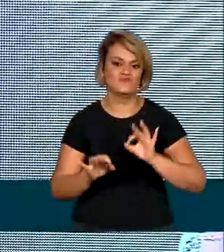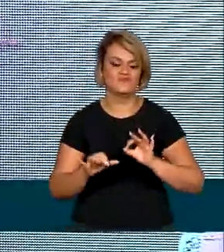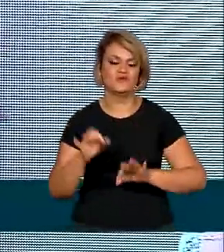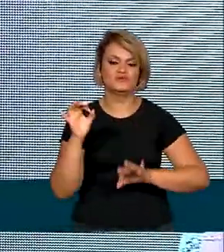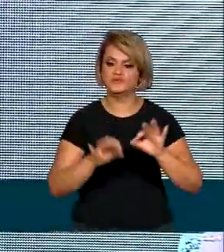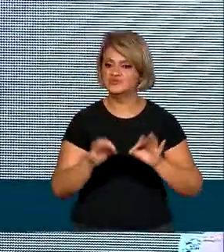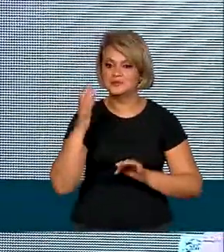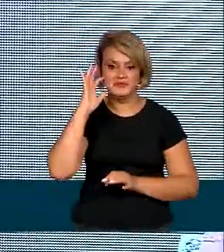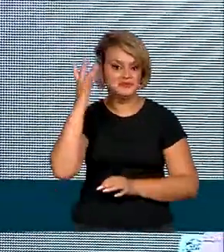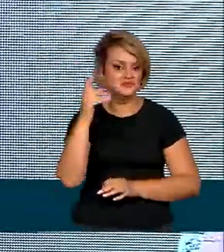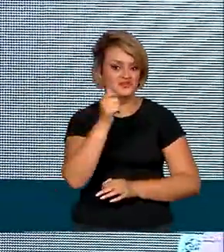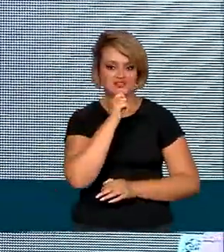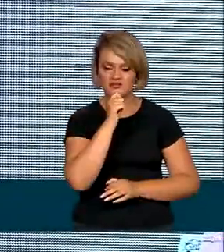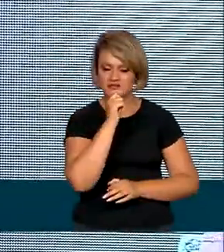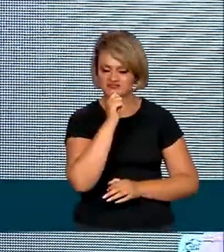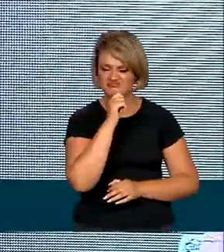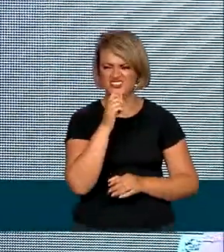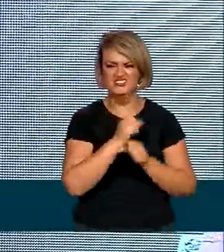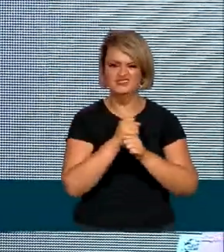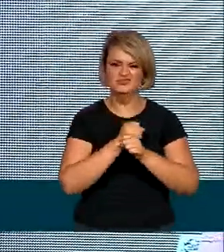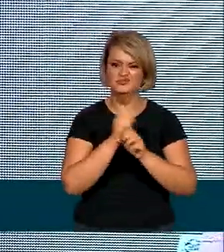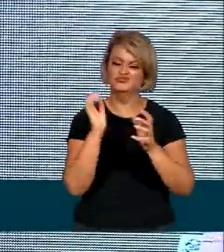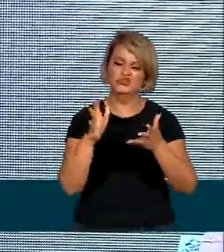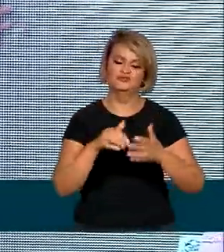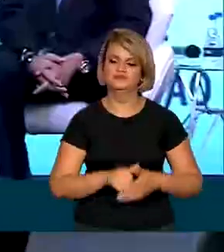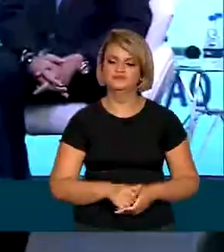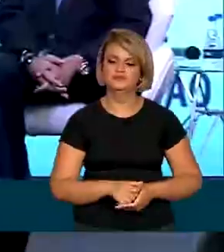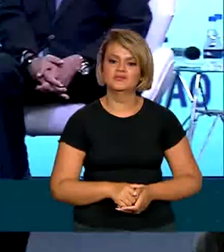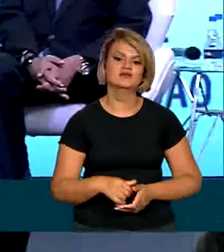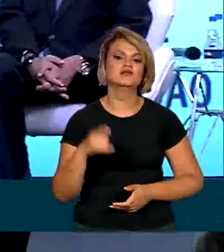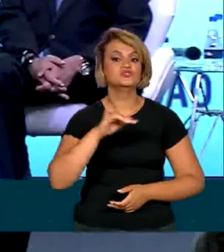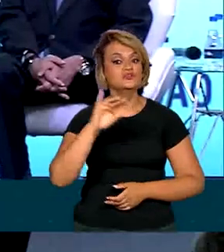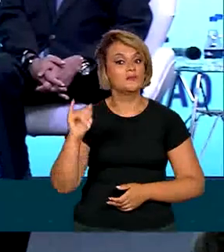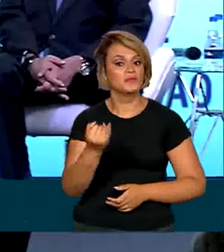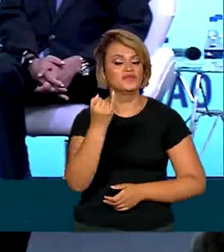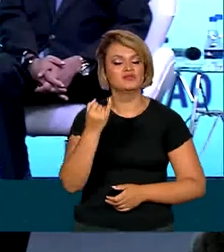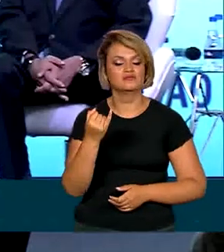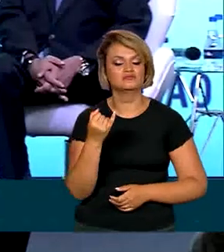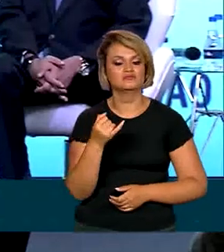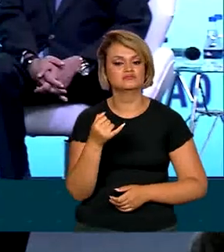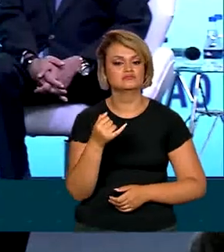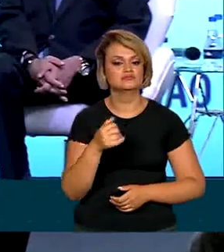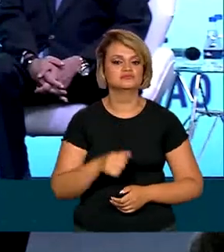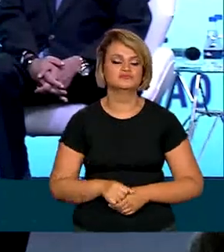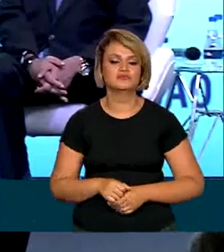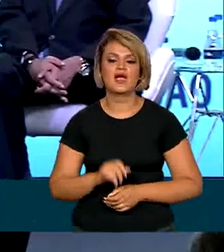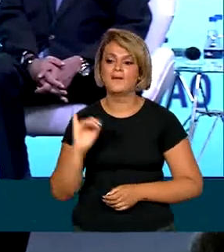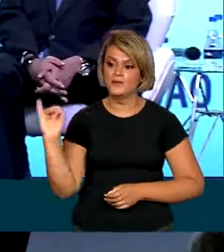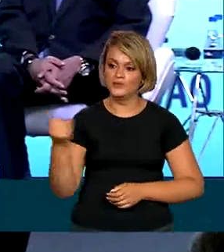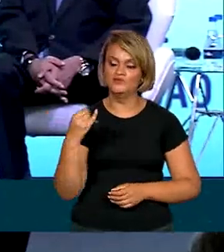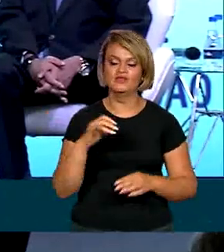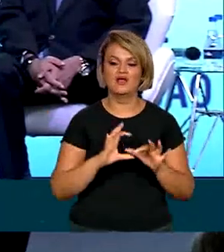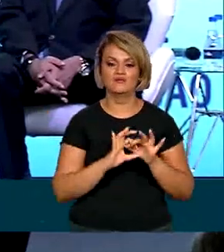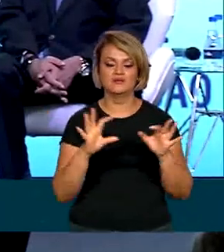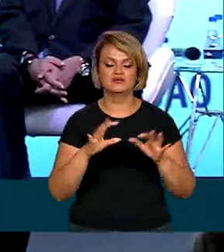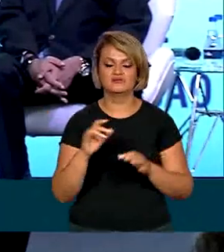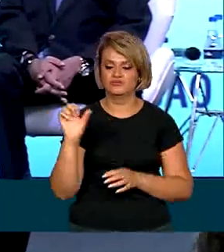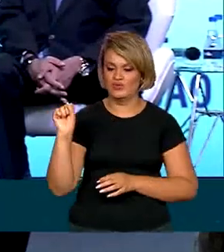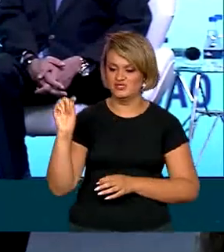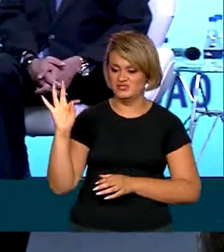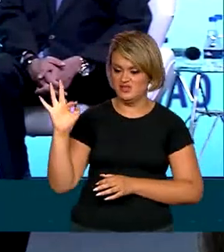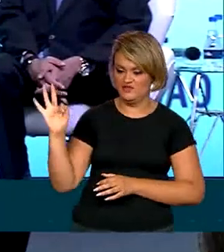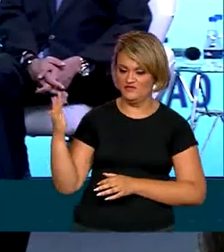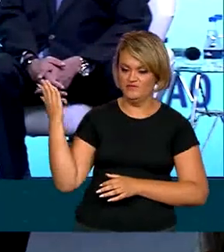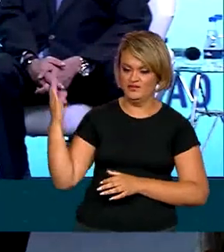sem solução há muitos anos então nós queremos aproveitar a disponibilidade do Supremo